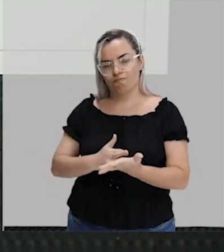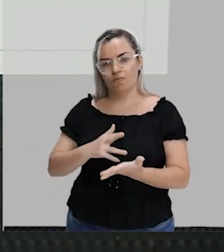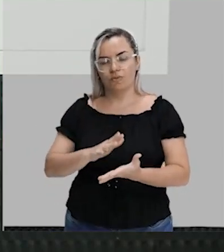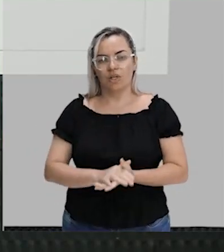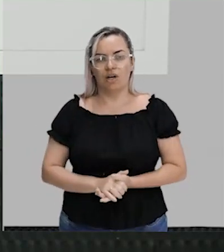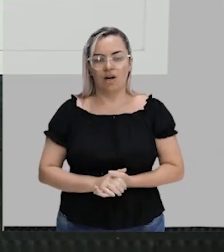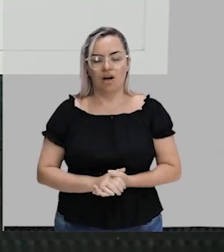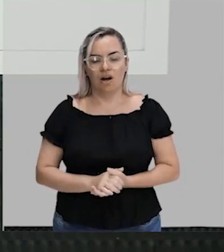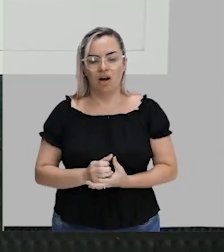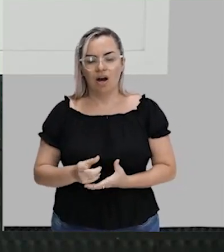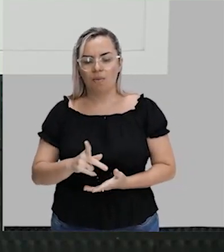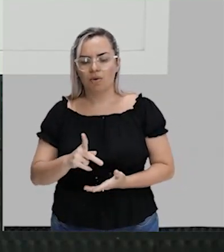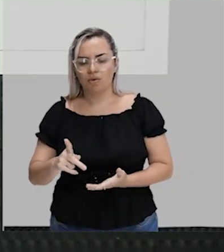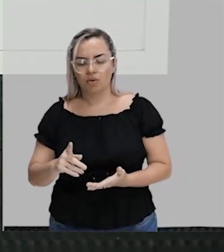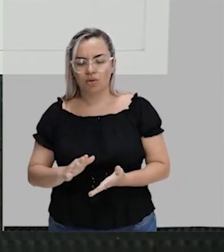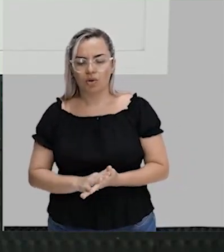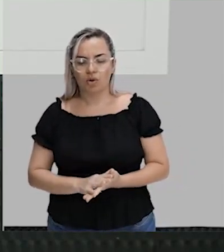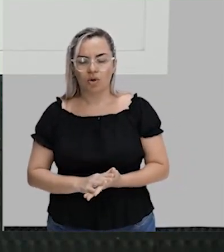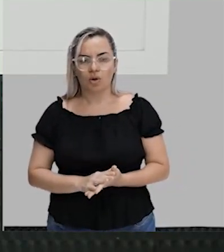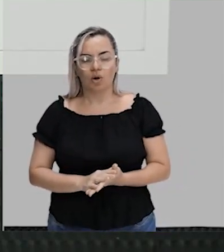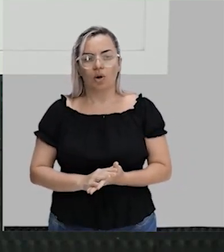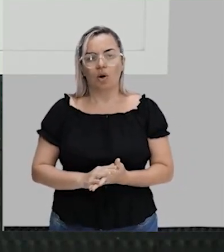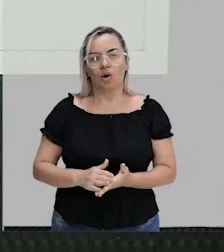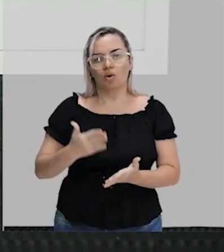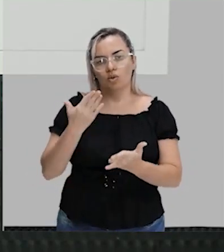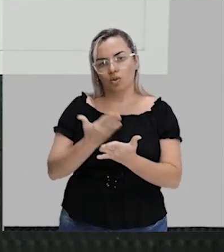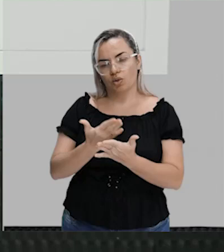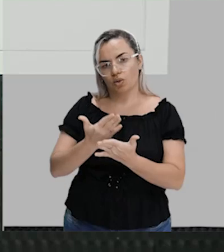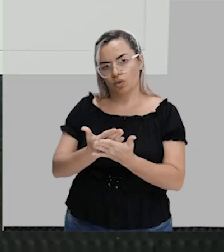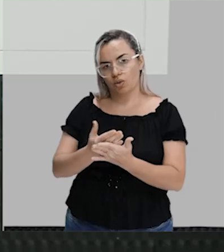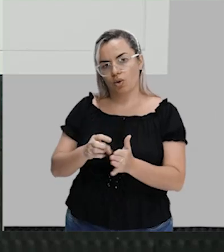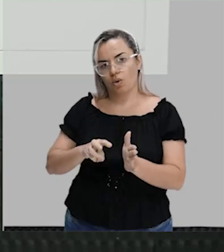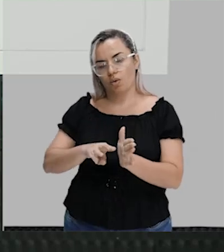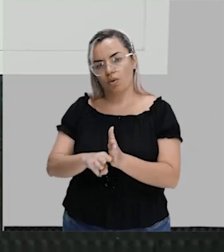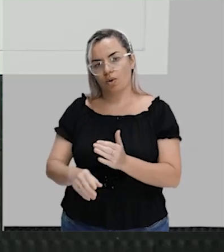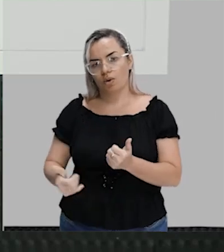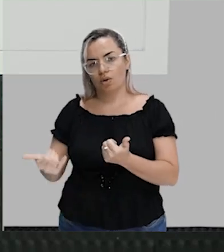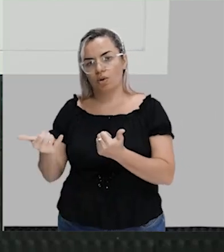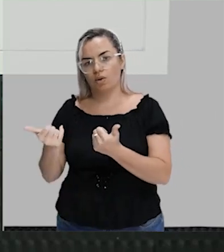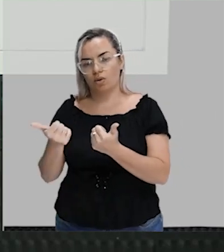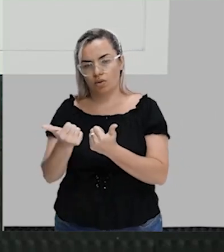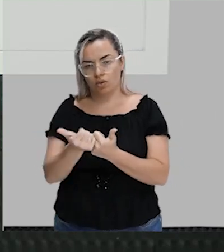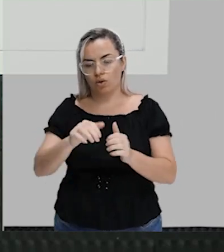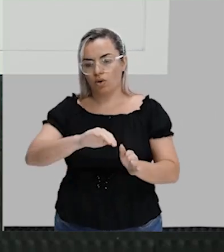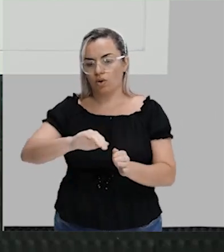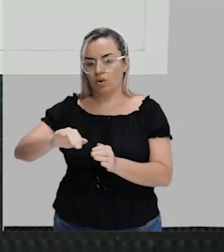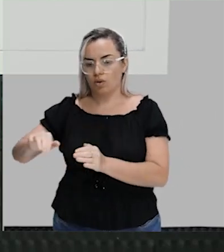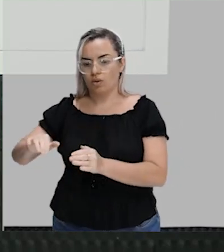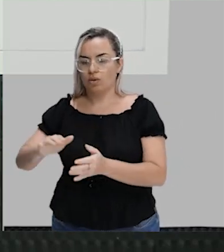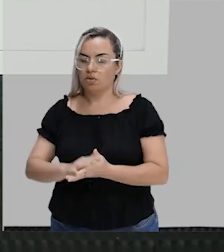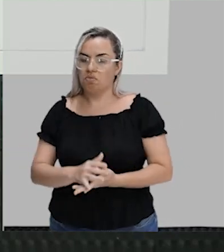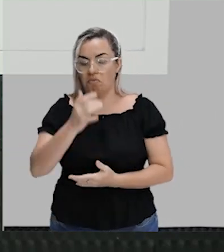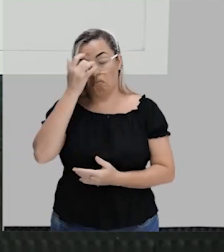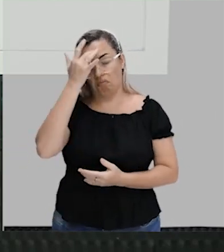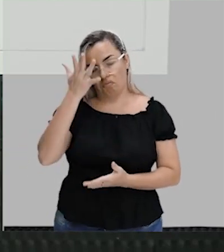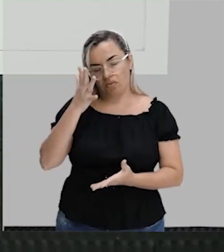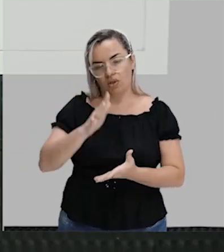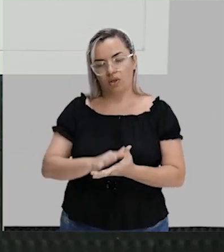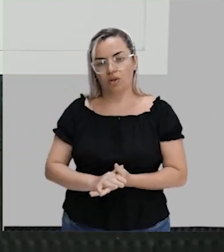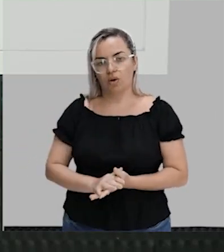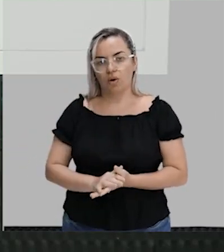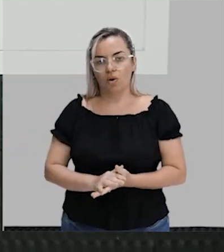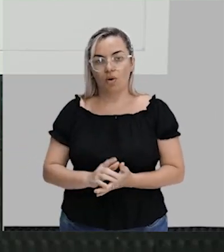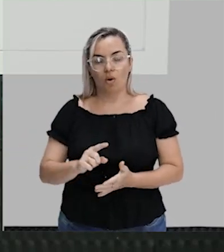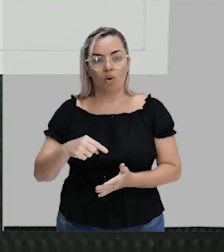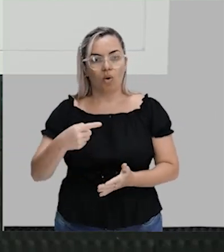eu estudei meta substituição onde a encher os olhos substitui Beleza se achou mais fácil o medo